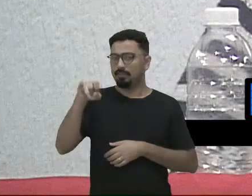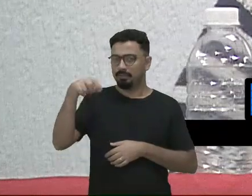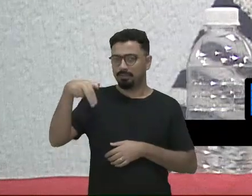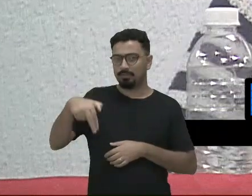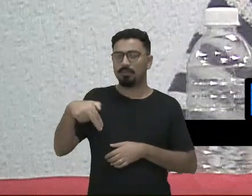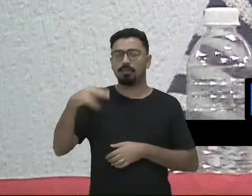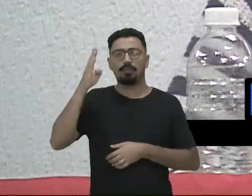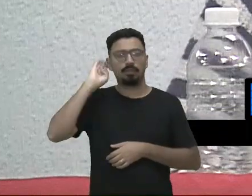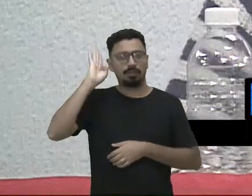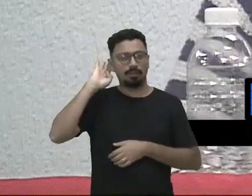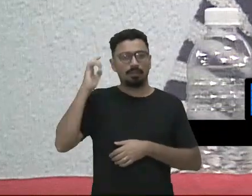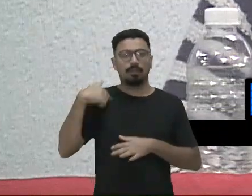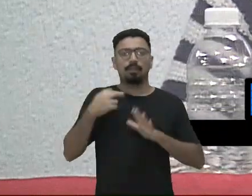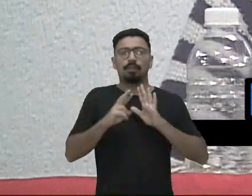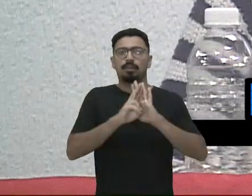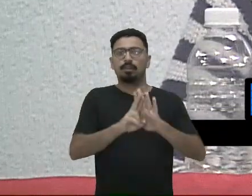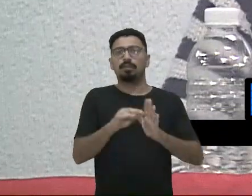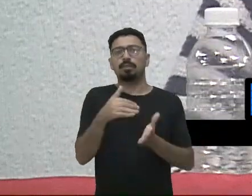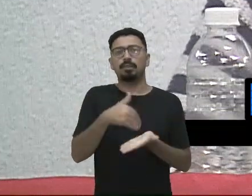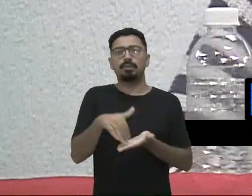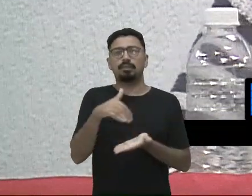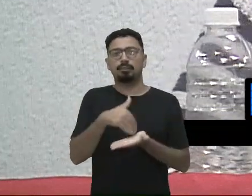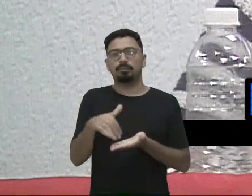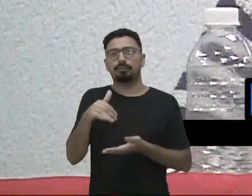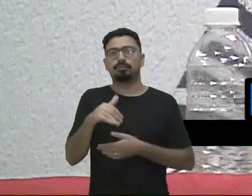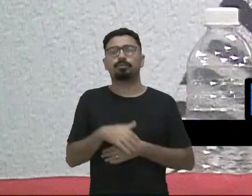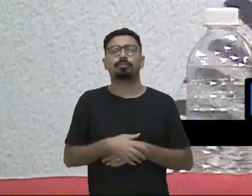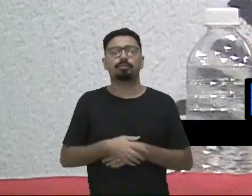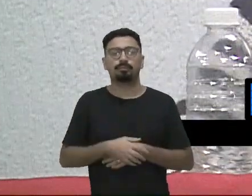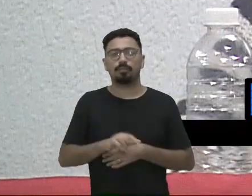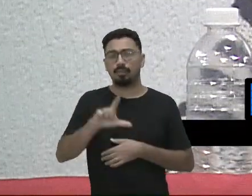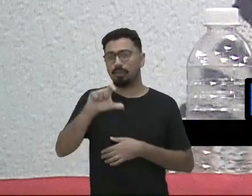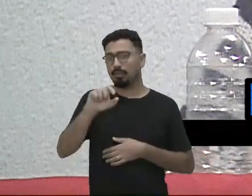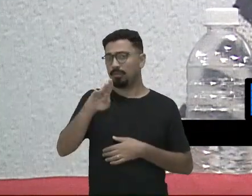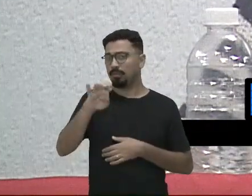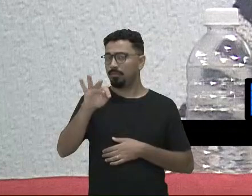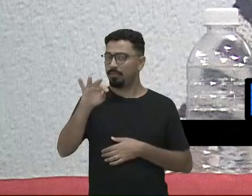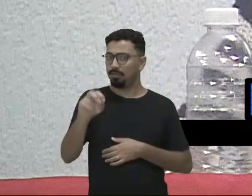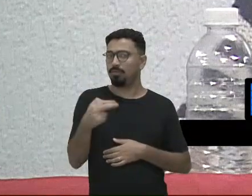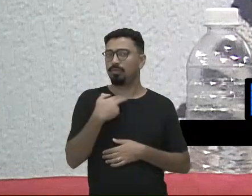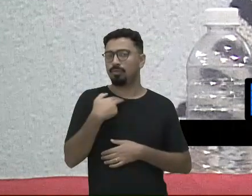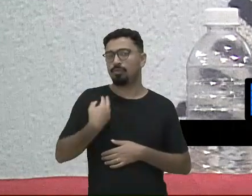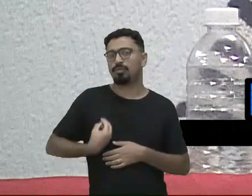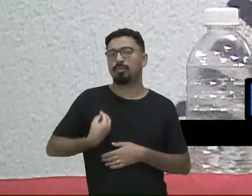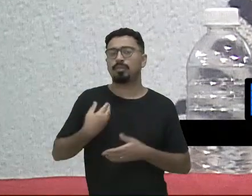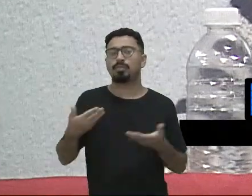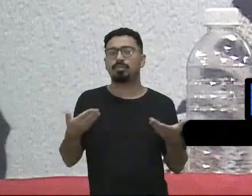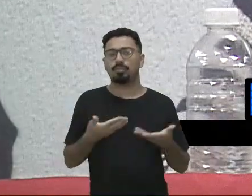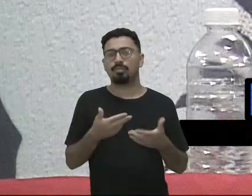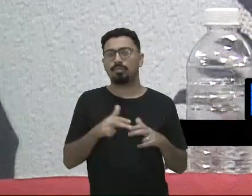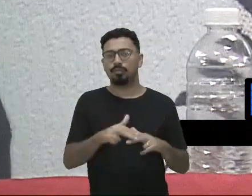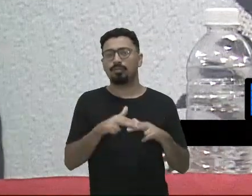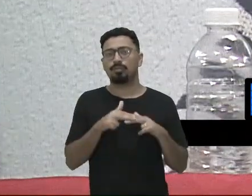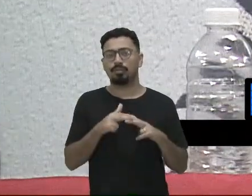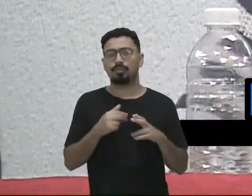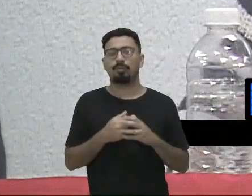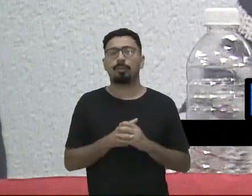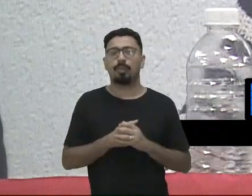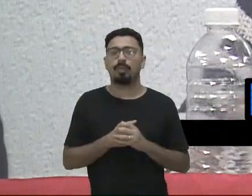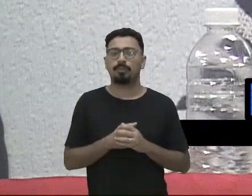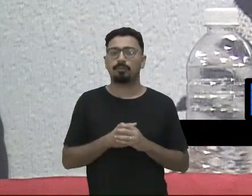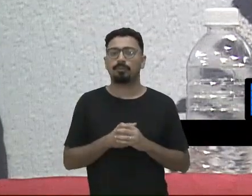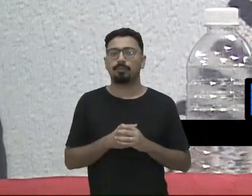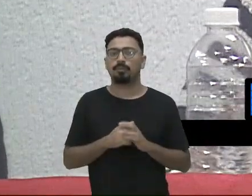Estou aqui representando também o nosso secretário, Luiz Lobato, que não pôde estar presente, pois ele está se recuperando,